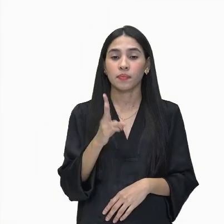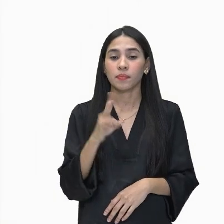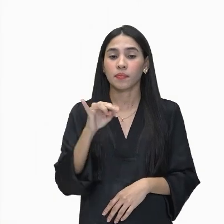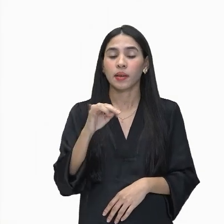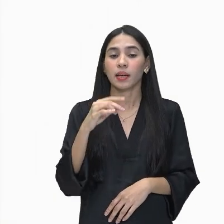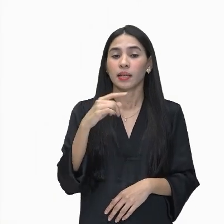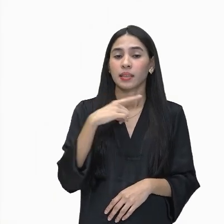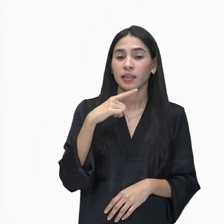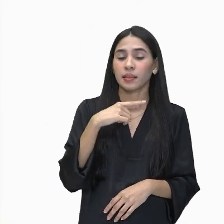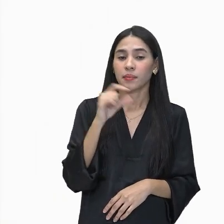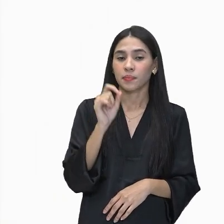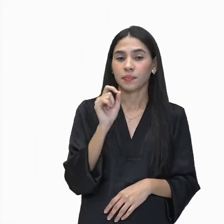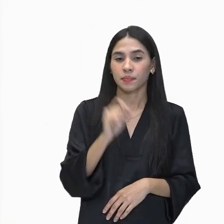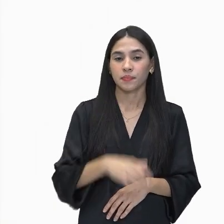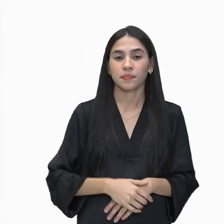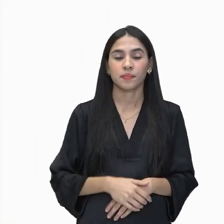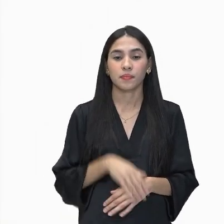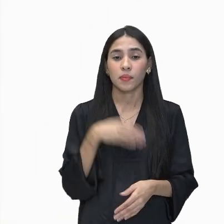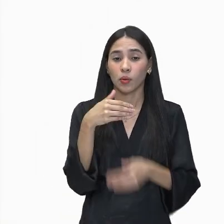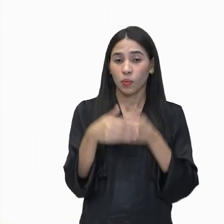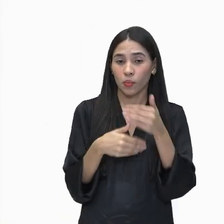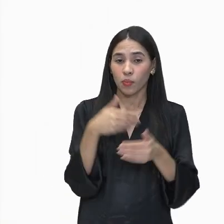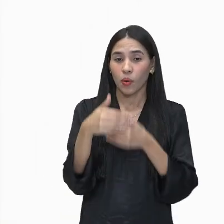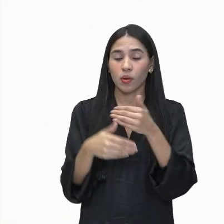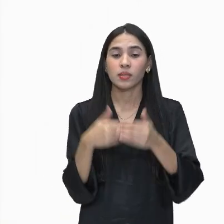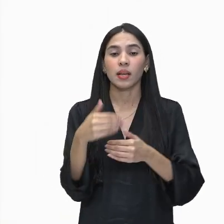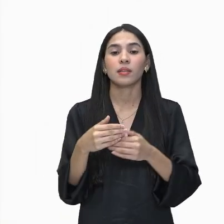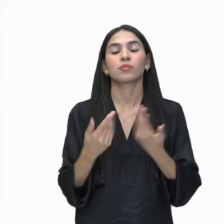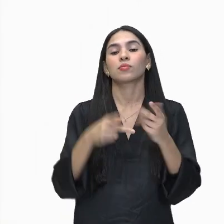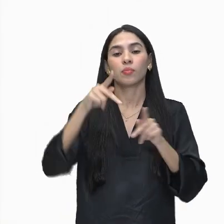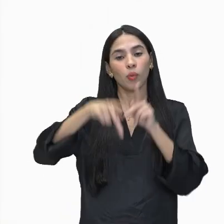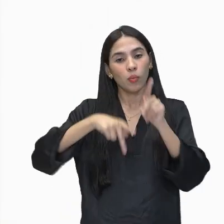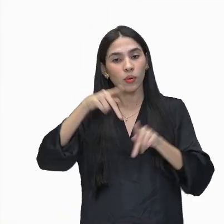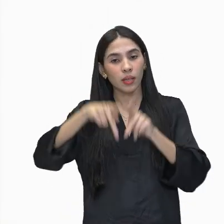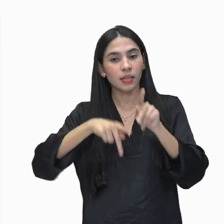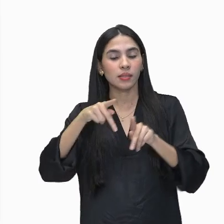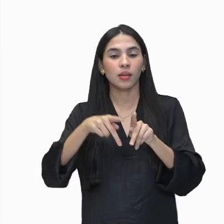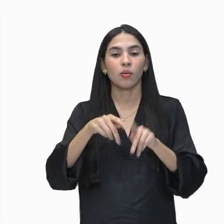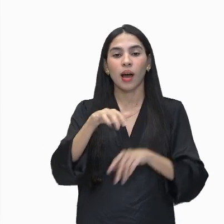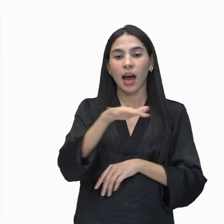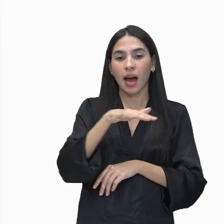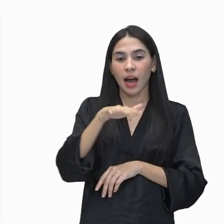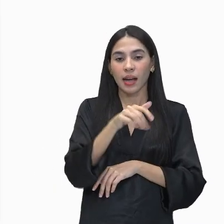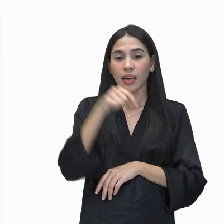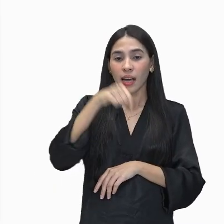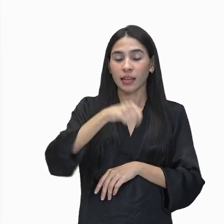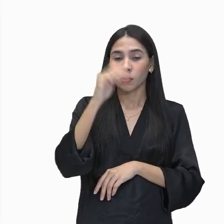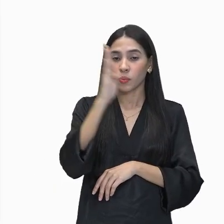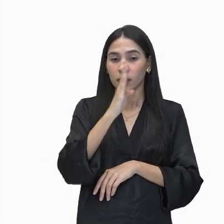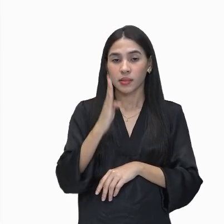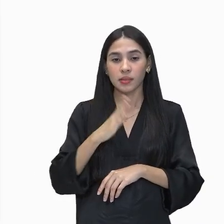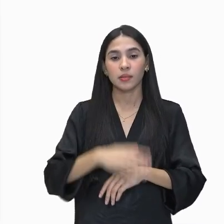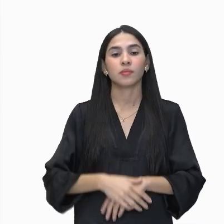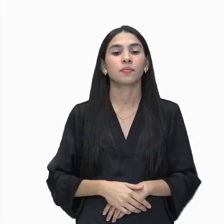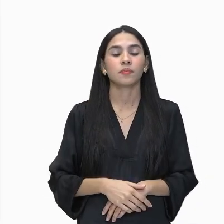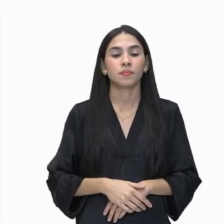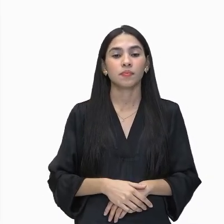que o processo de urbanização, as áreas urbanizadas, na verdade, no nosso país,